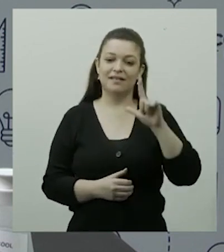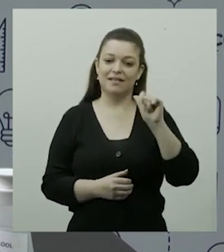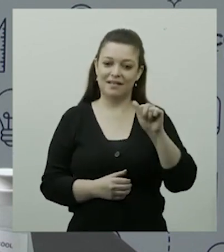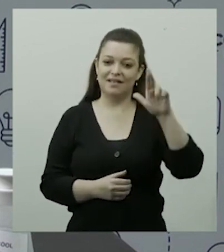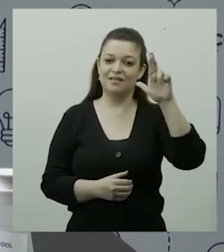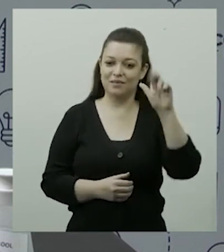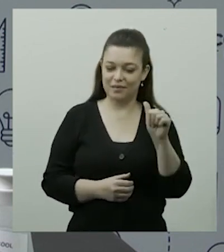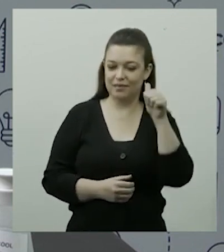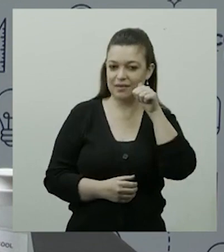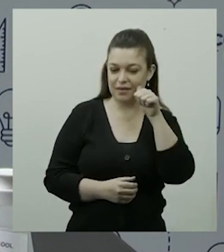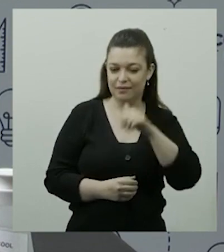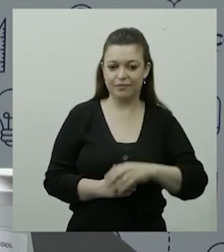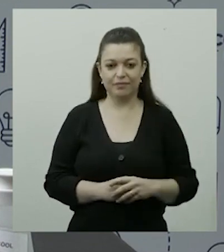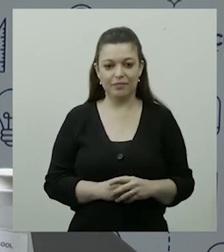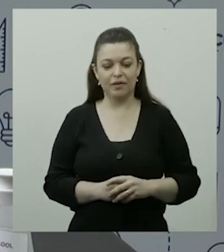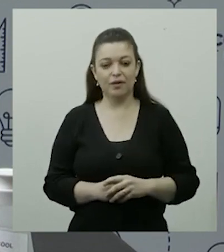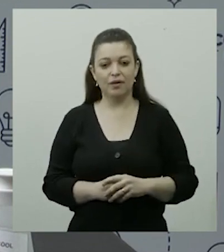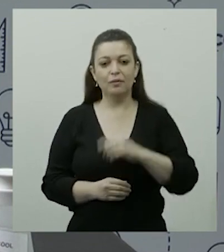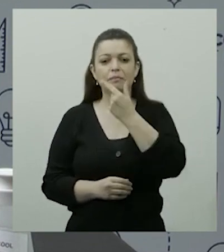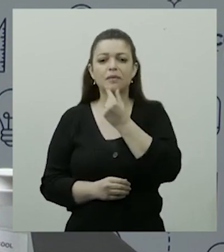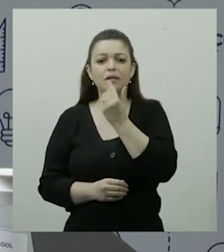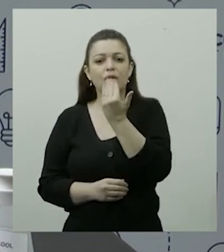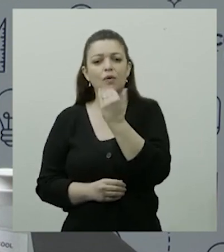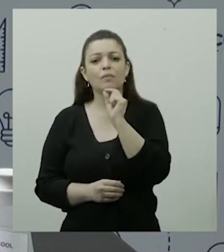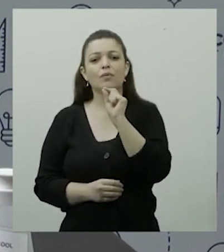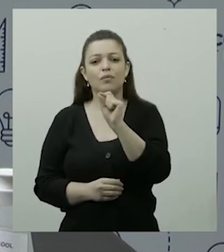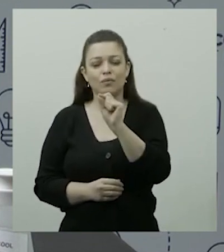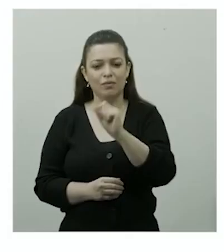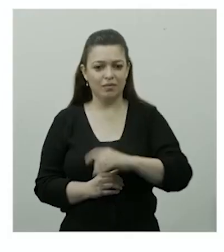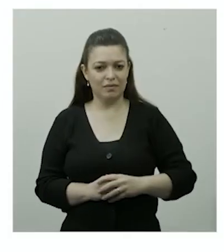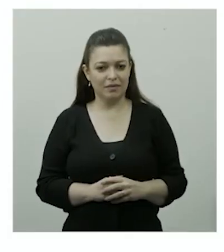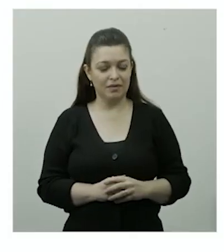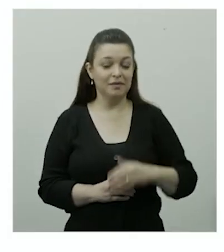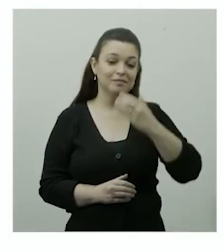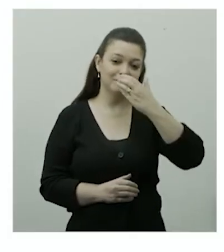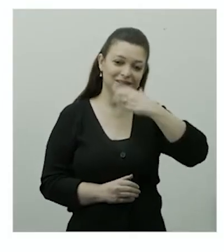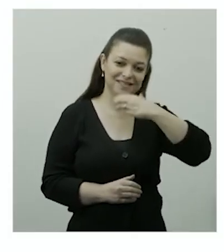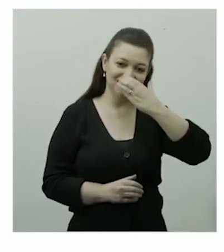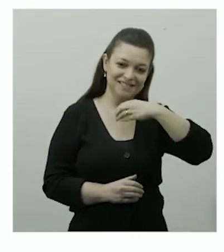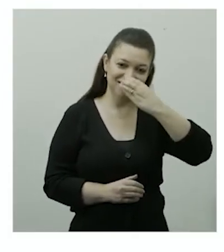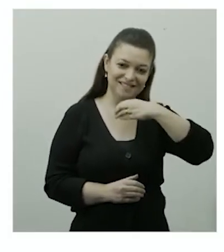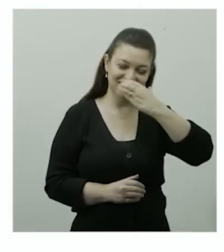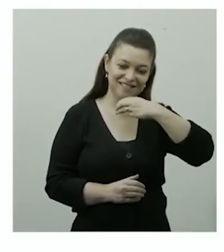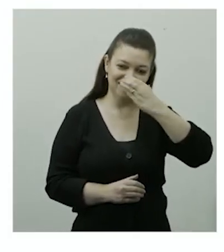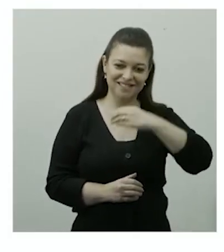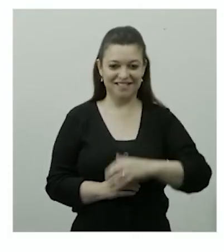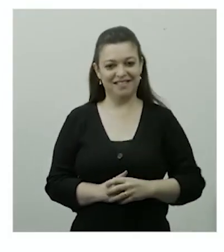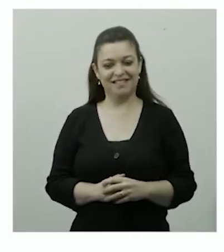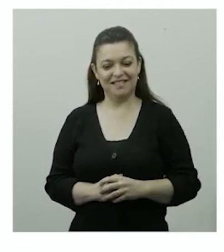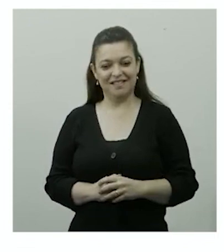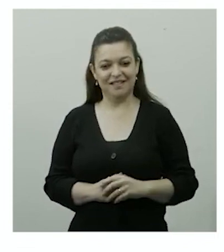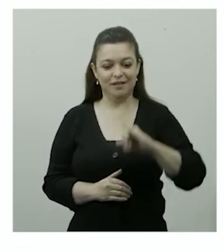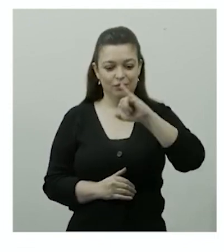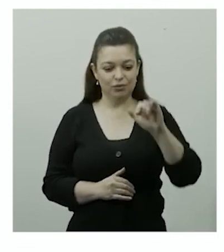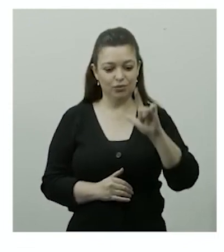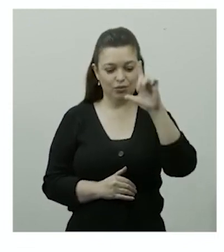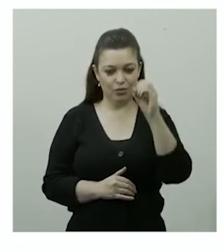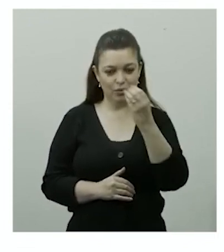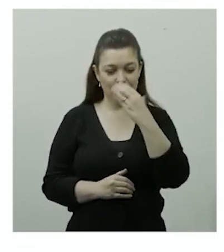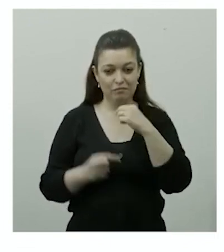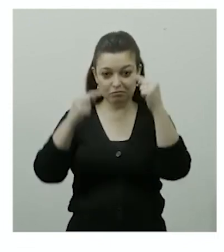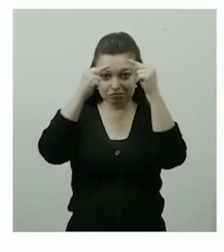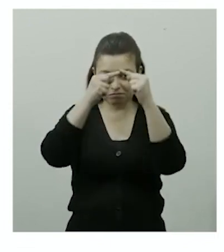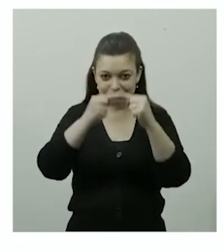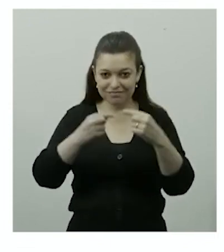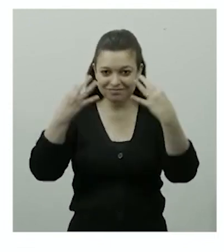Laura. E o que o Júlio comeu? A maçã. Olha lá. Viram, pessoal? Deu certo